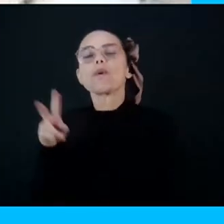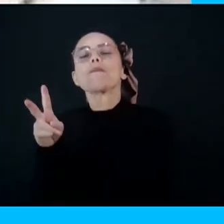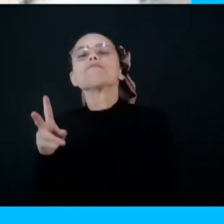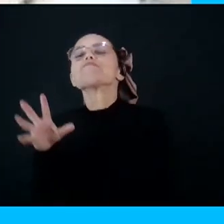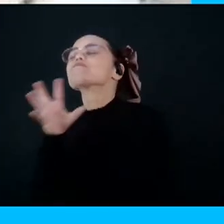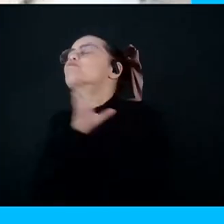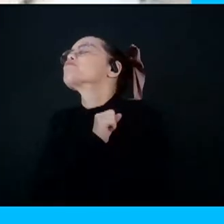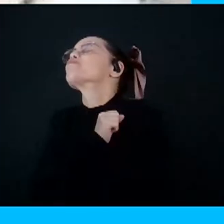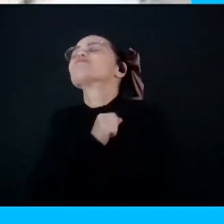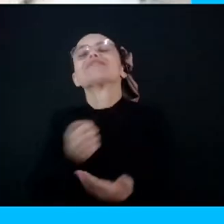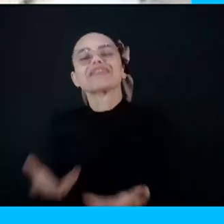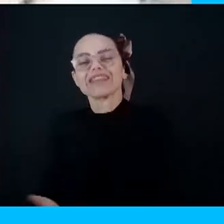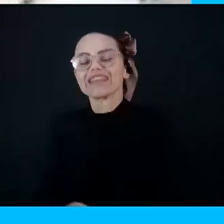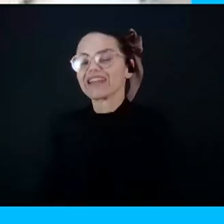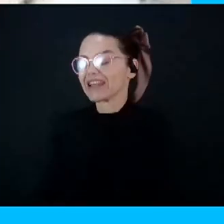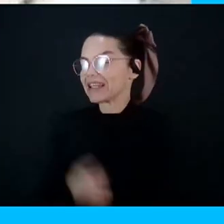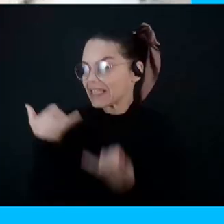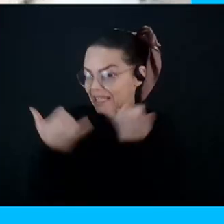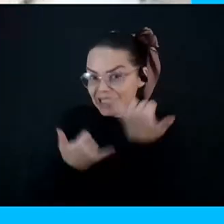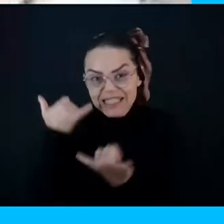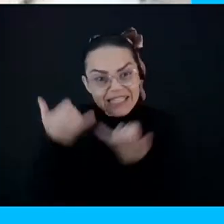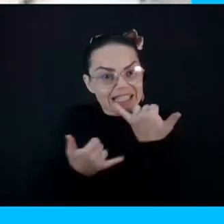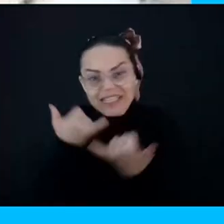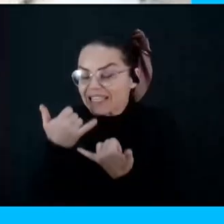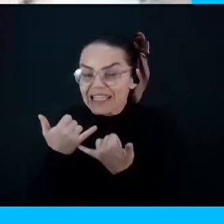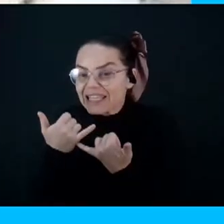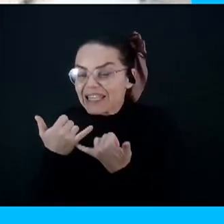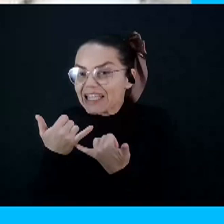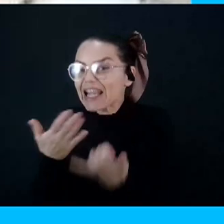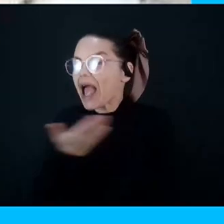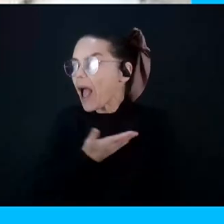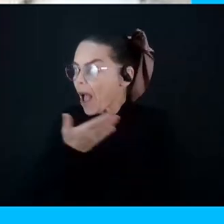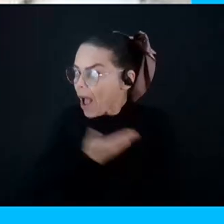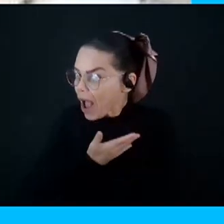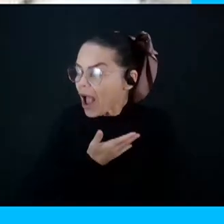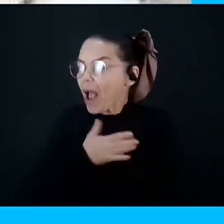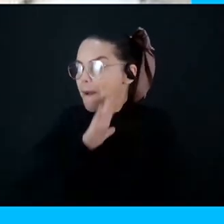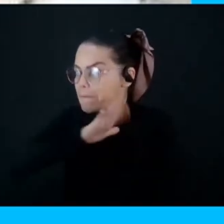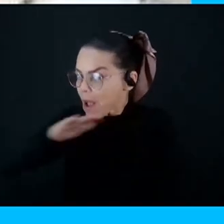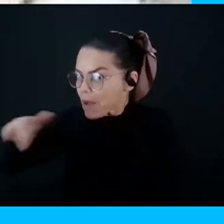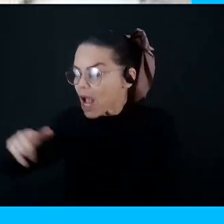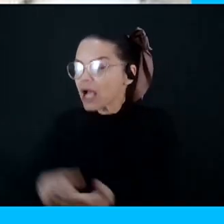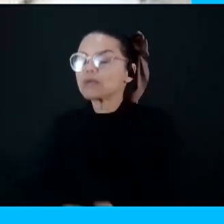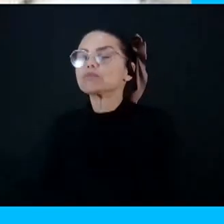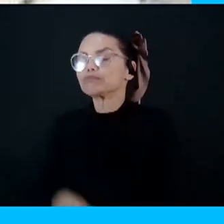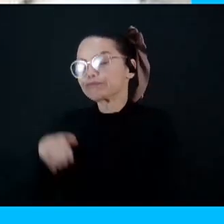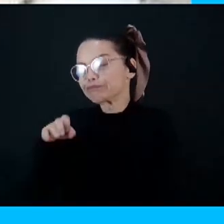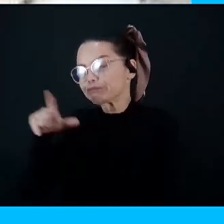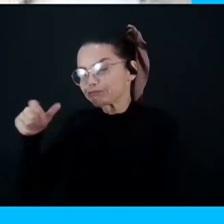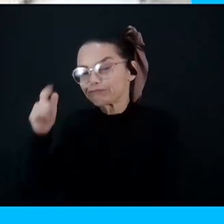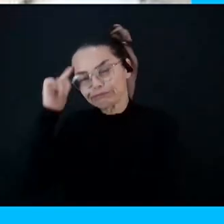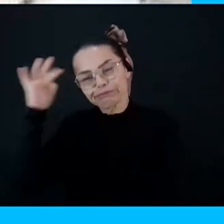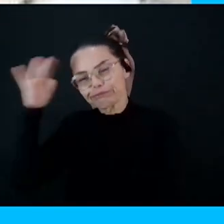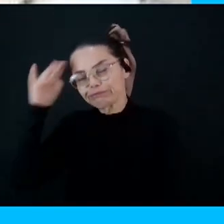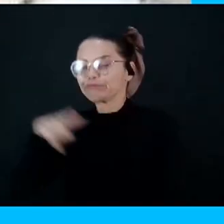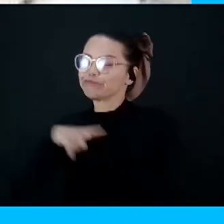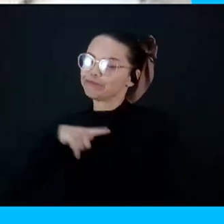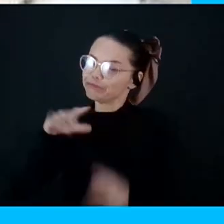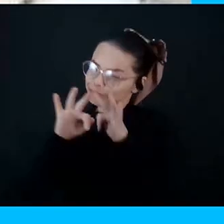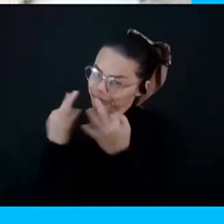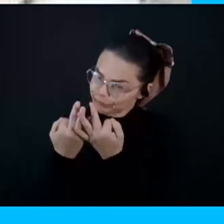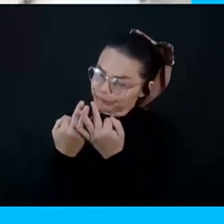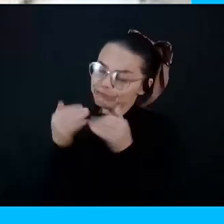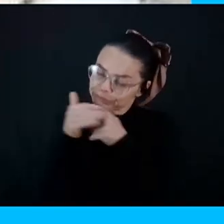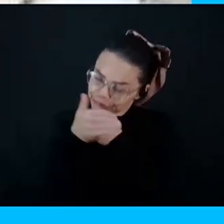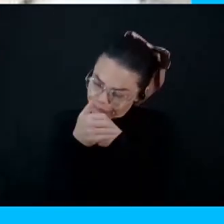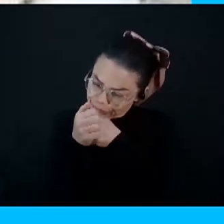amor. Brincalhona e ótima companhia para crianças, a Mel sonha com um lar com muito afeto.